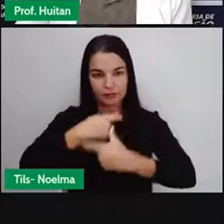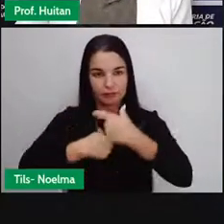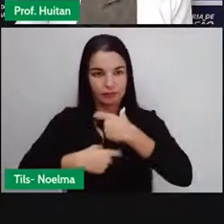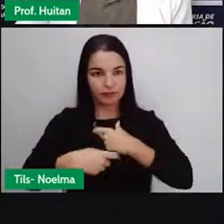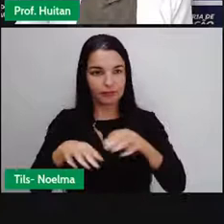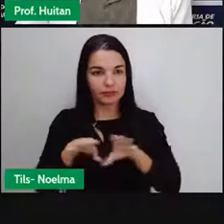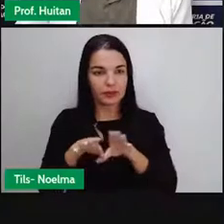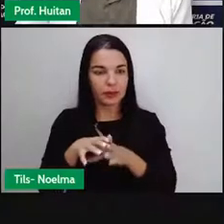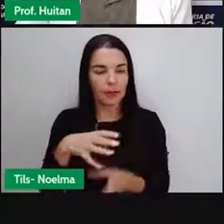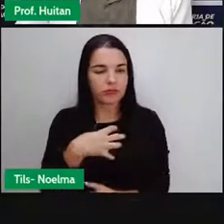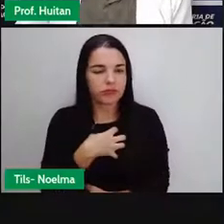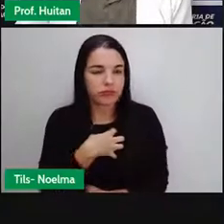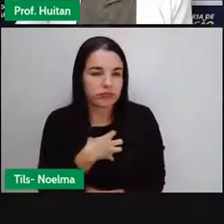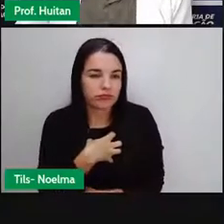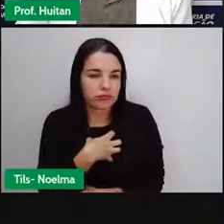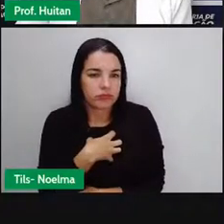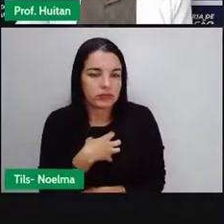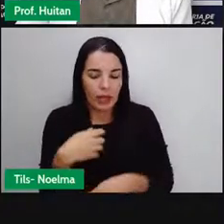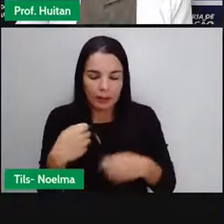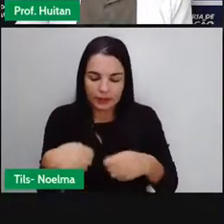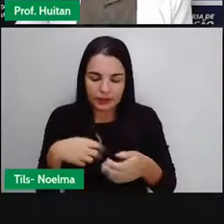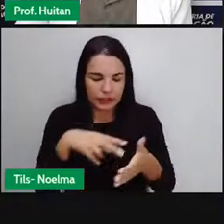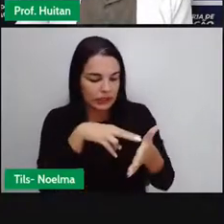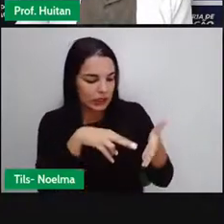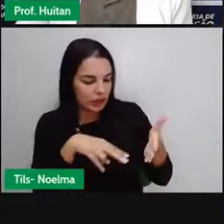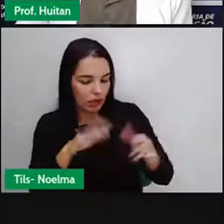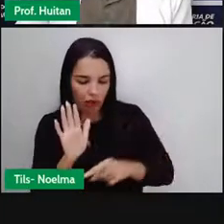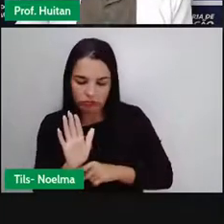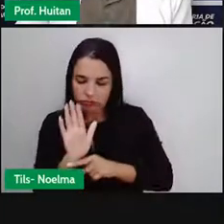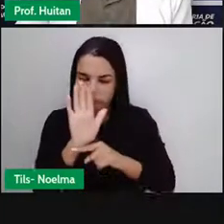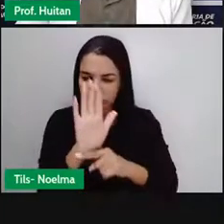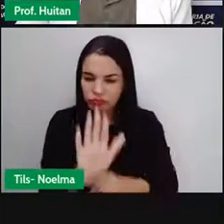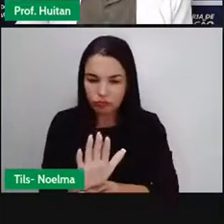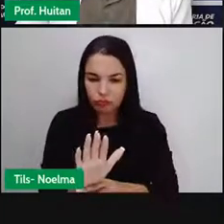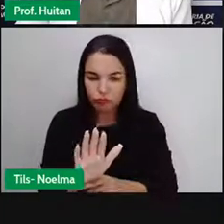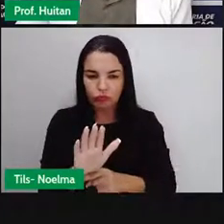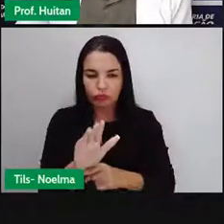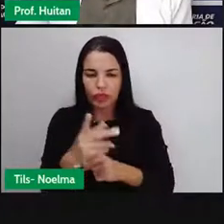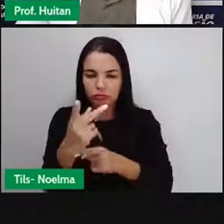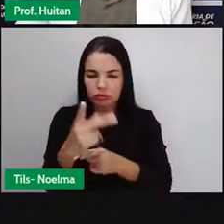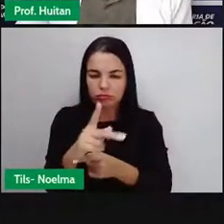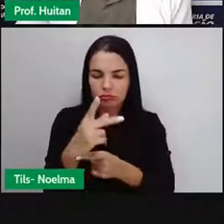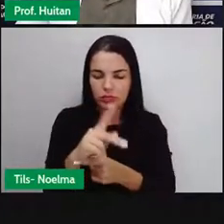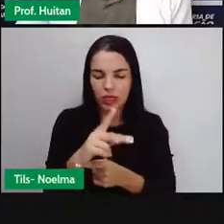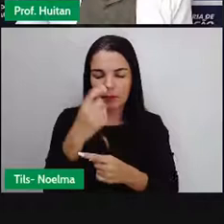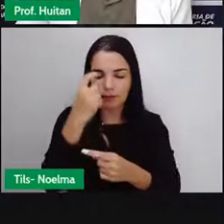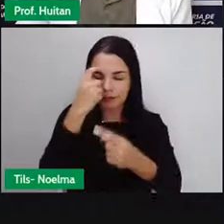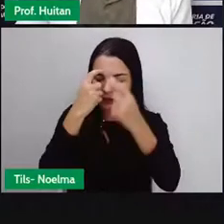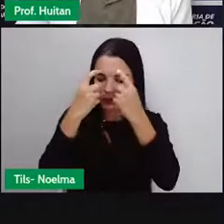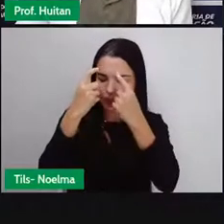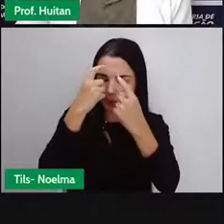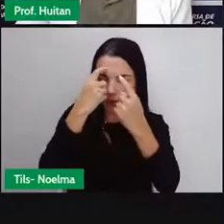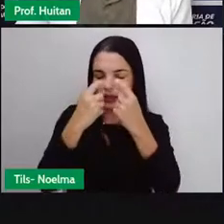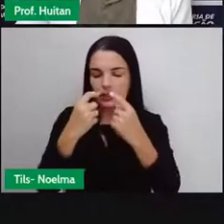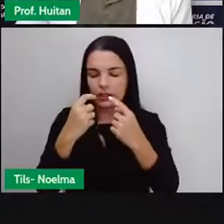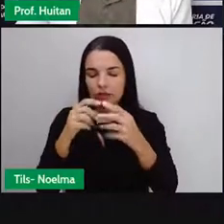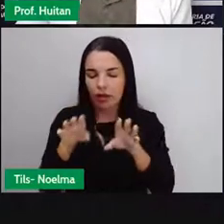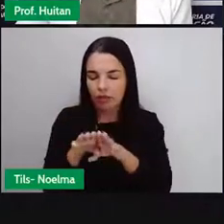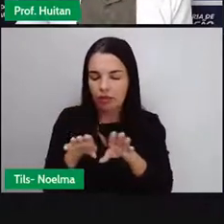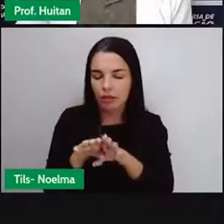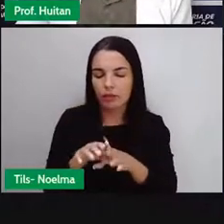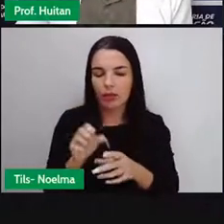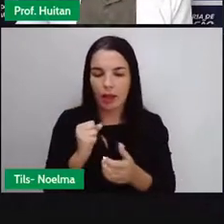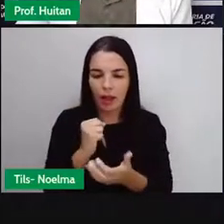Ler ajuda no desenvolvimento pessoal, estimulando a reflexão dos nossos valores e pensamentos. É